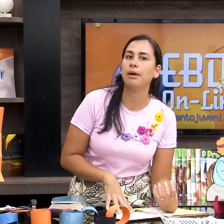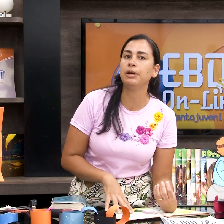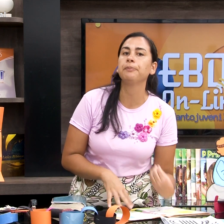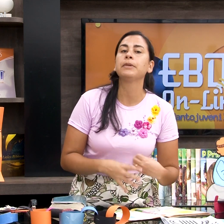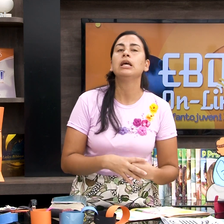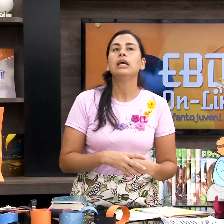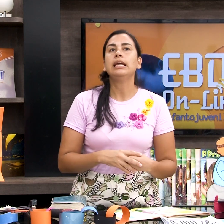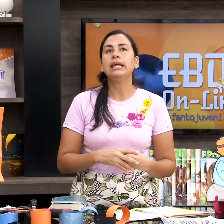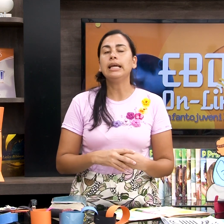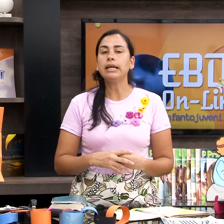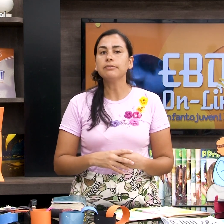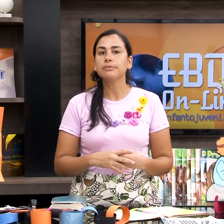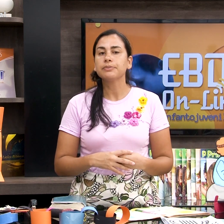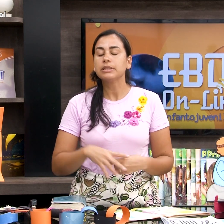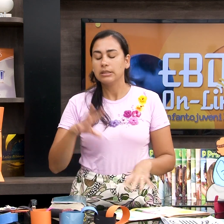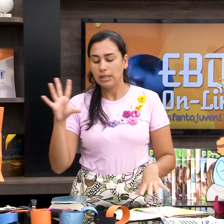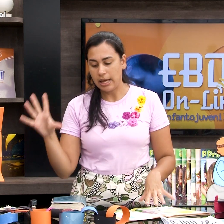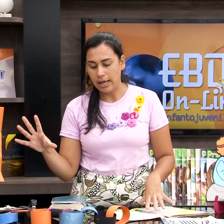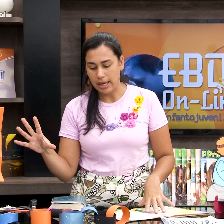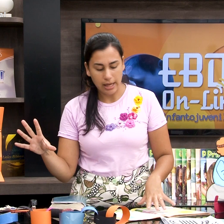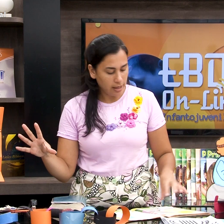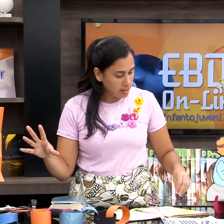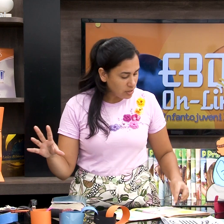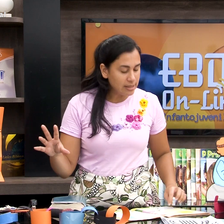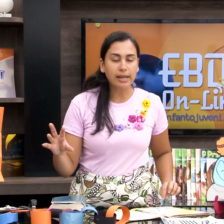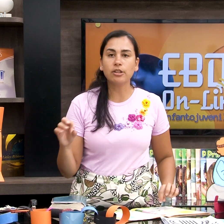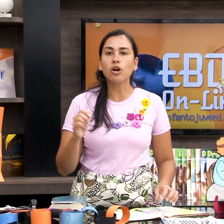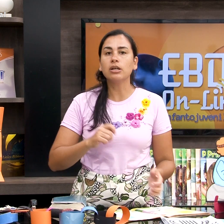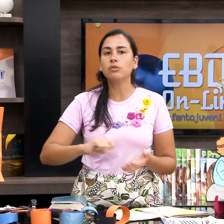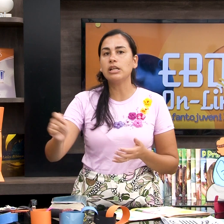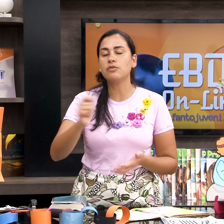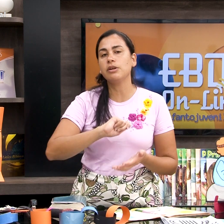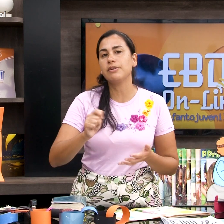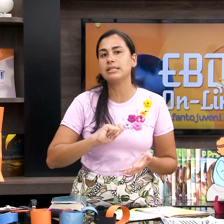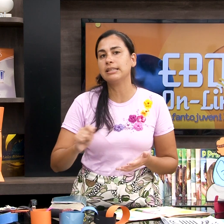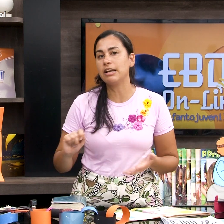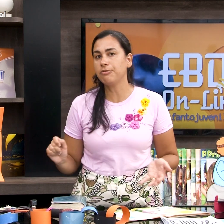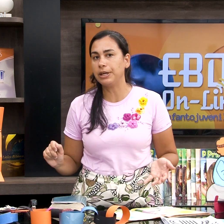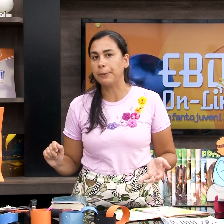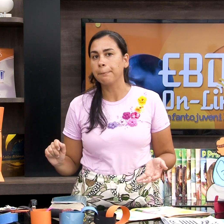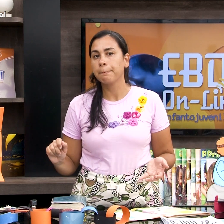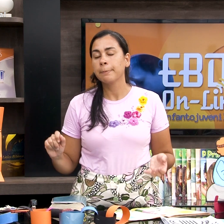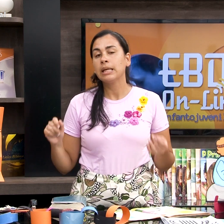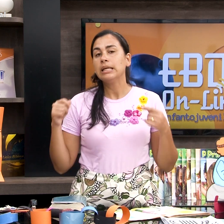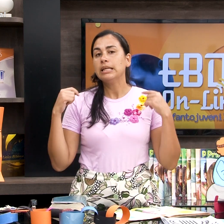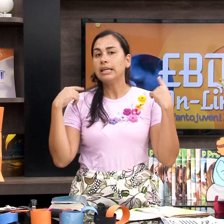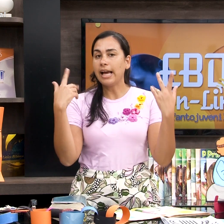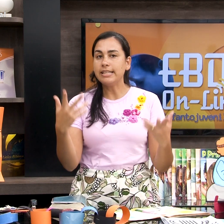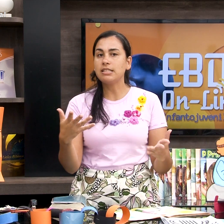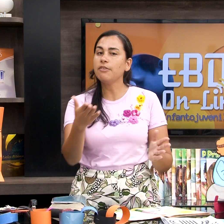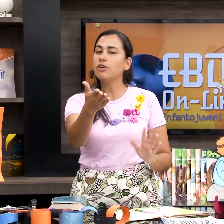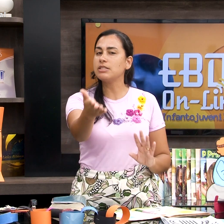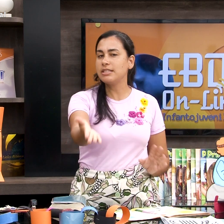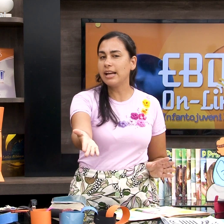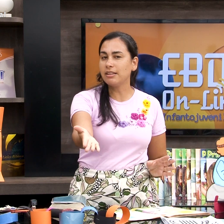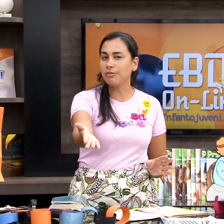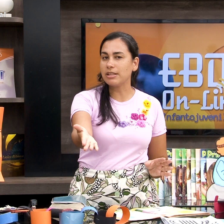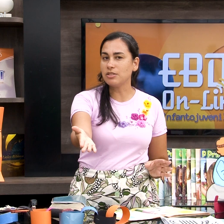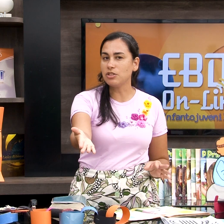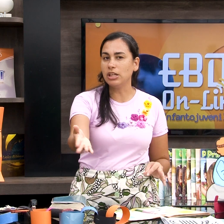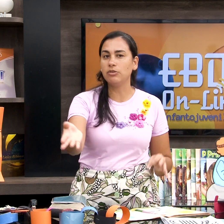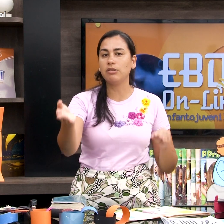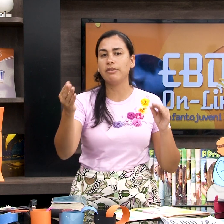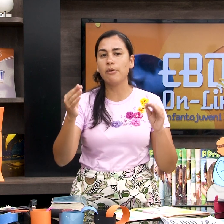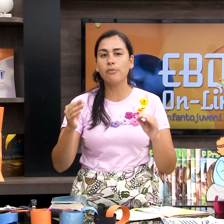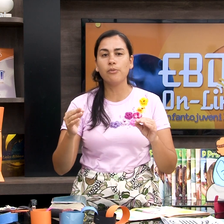já sabem e deixar esse aqui tocando quando eles forem fazer a tarefinha. E aí, se você